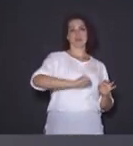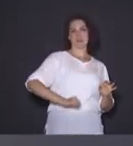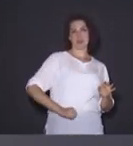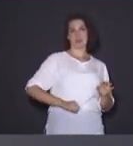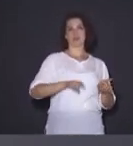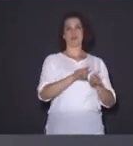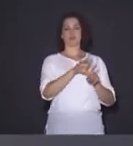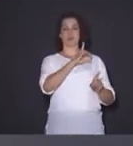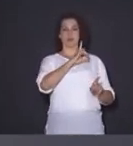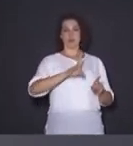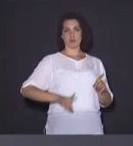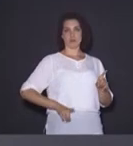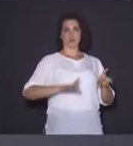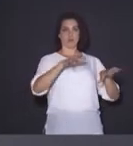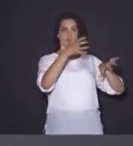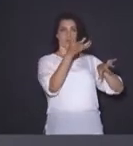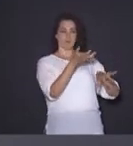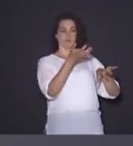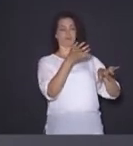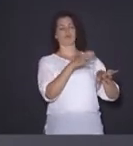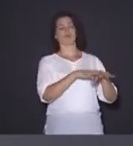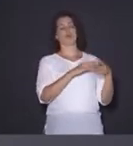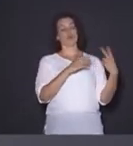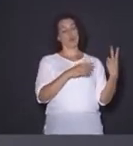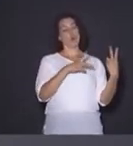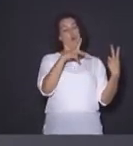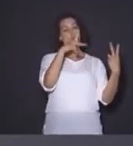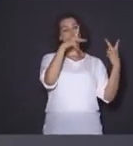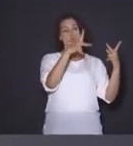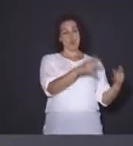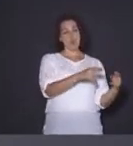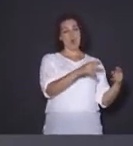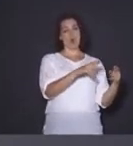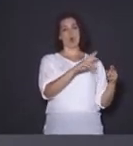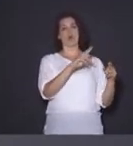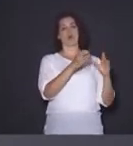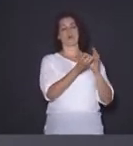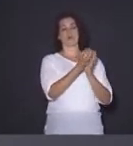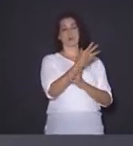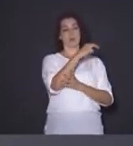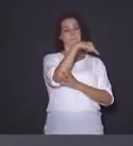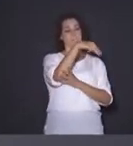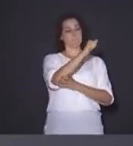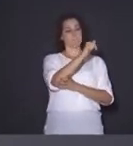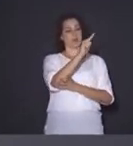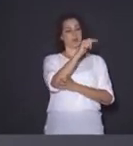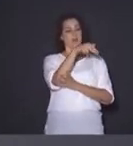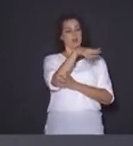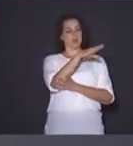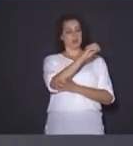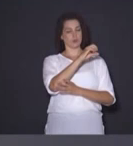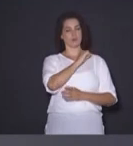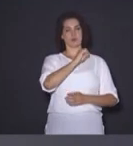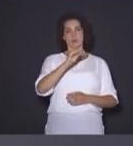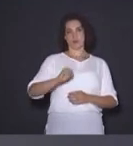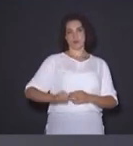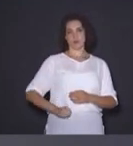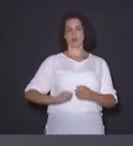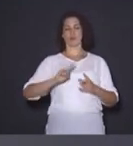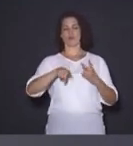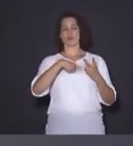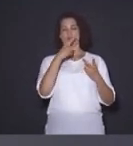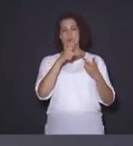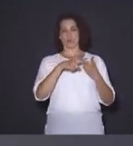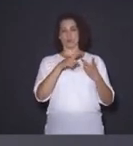dois são exatamente iguais 1 pelo senado pela câmara um de autoria do magno malta é é senador e outro do